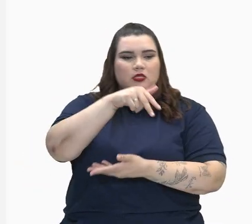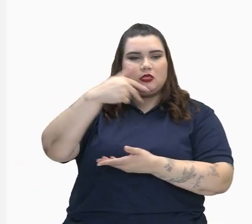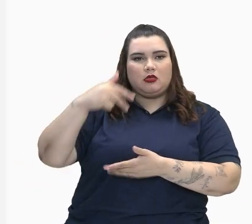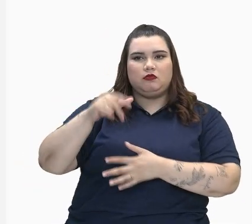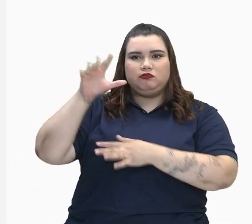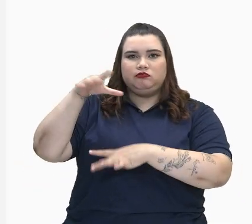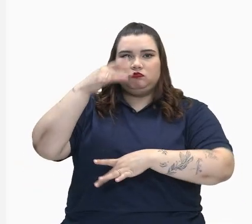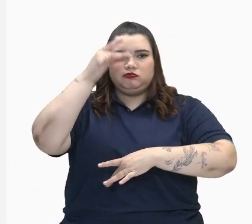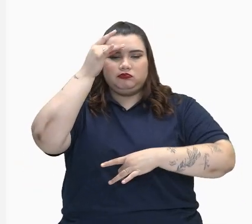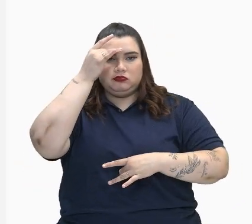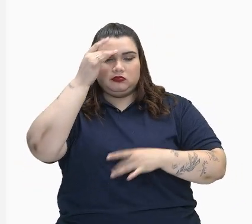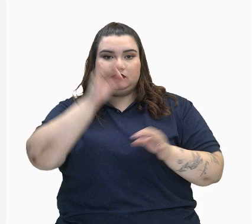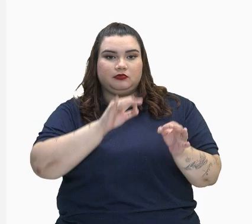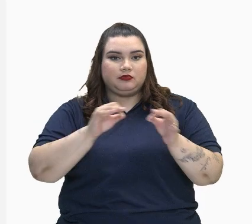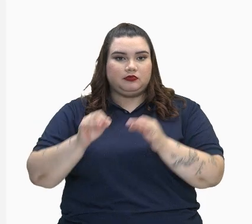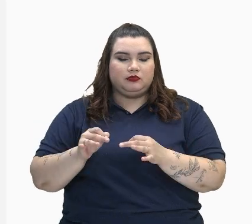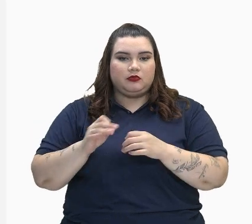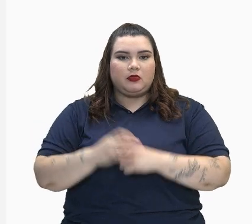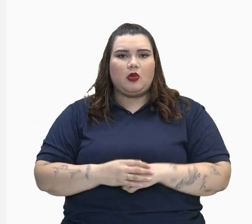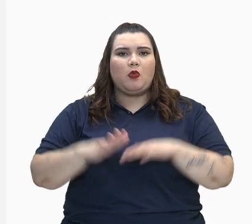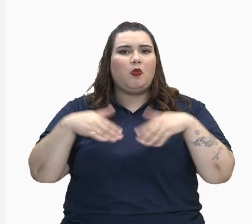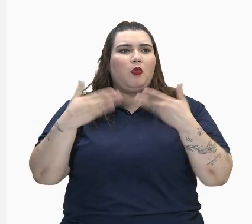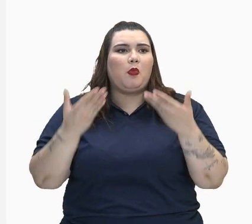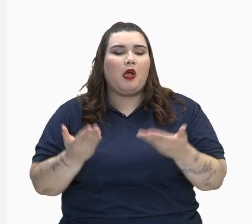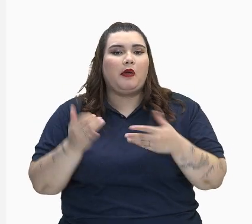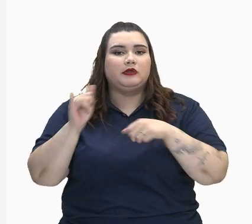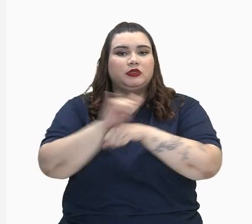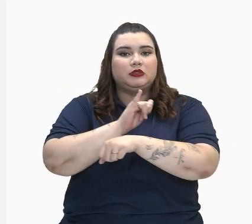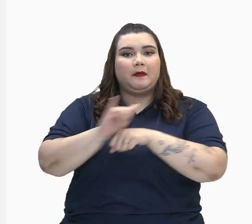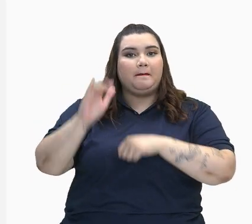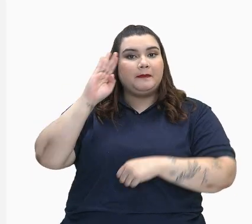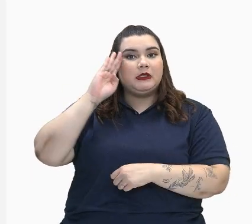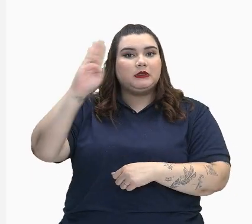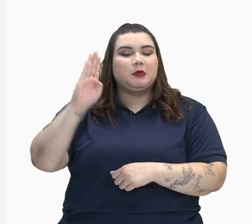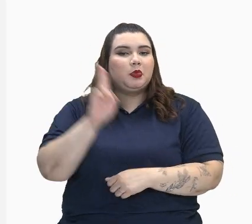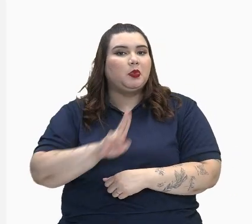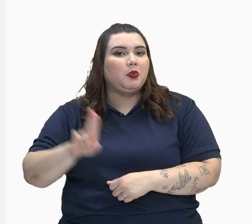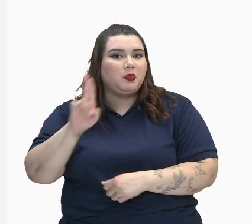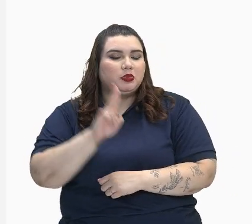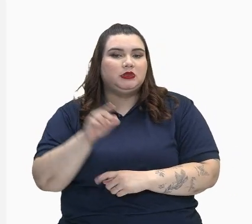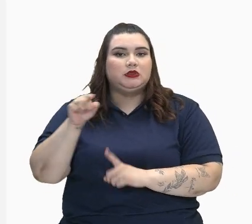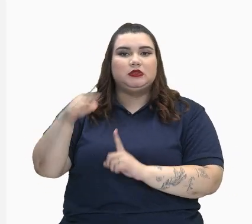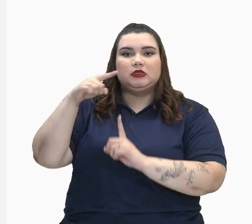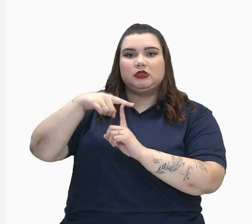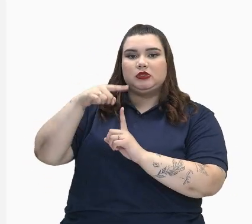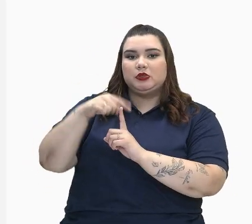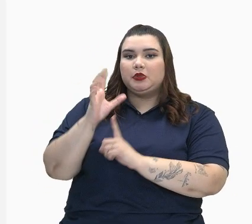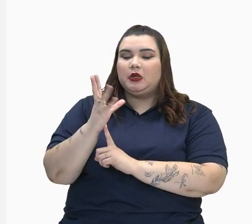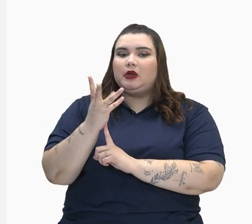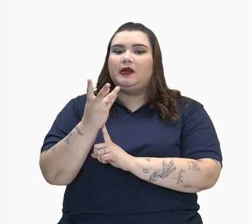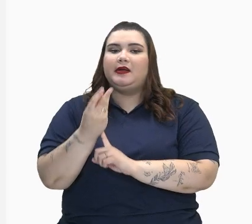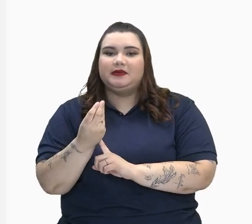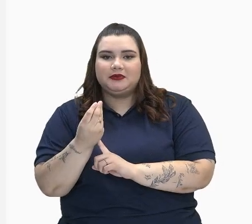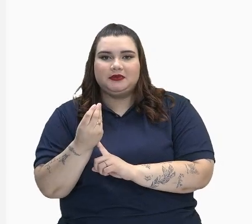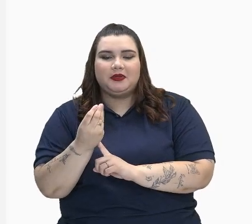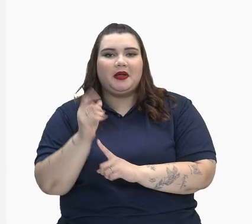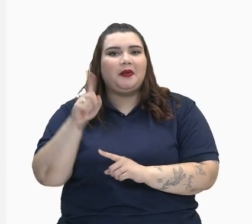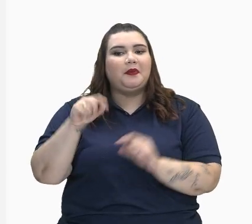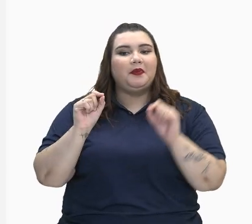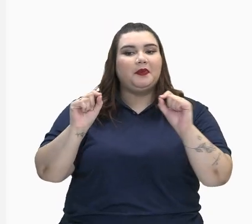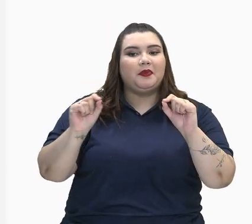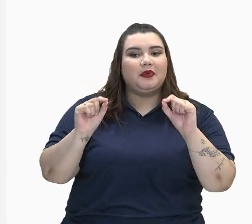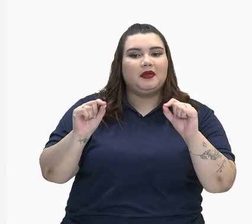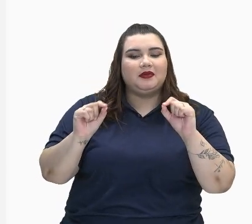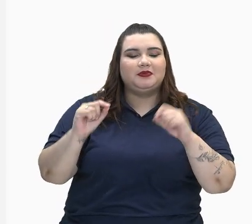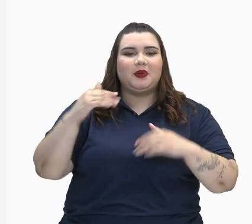performance. E a ferramenta essencial para esse tipo de arte, que é as artes cênicas, é o quê?